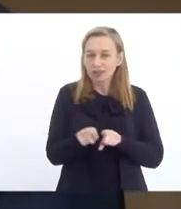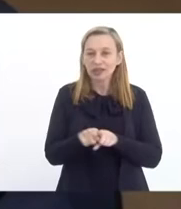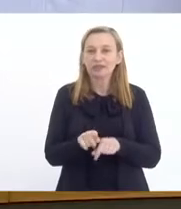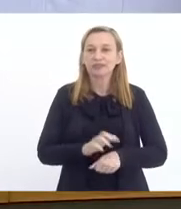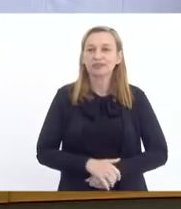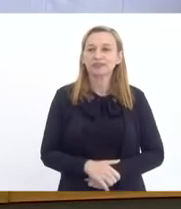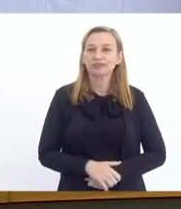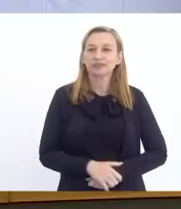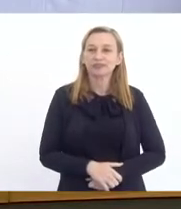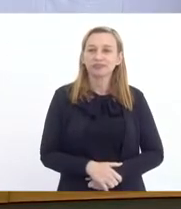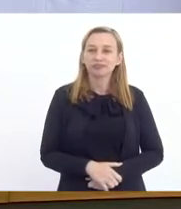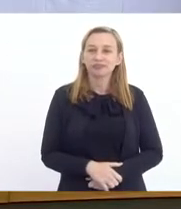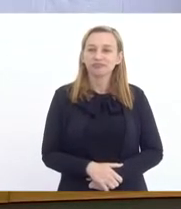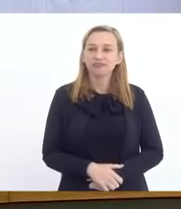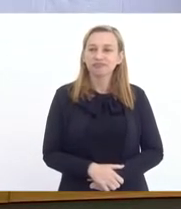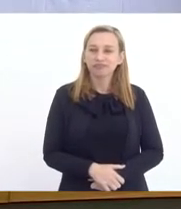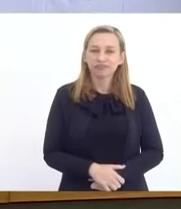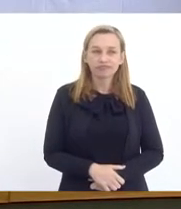Maria.